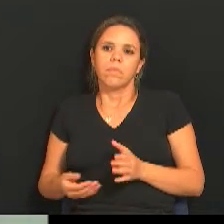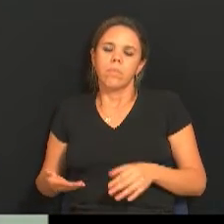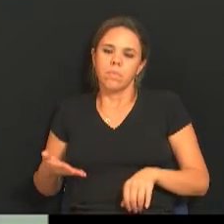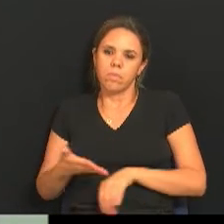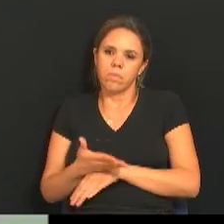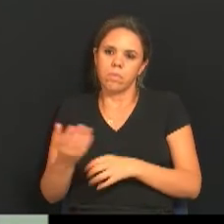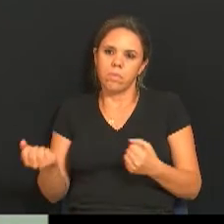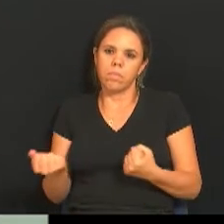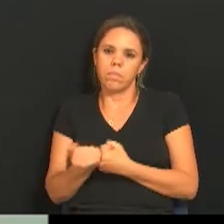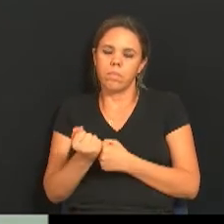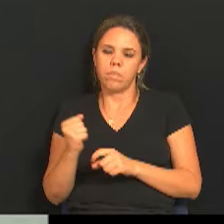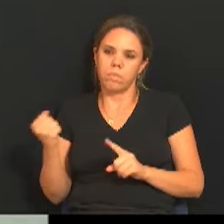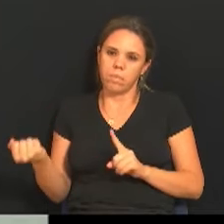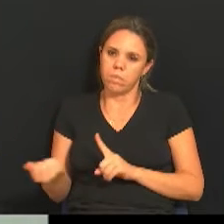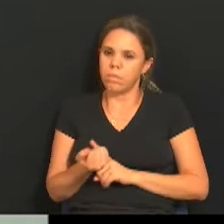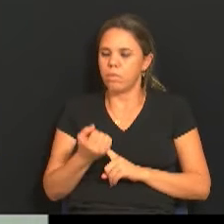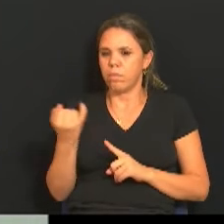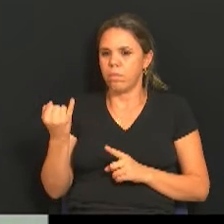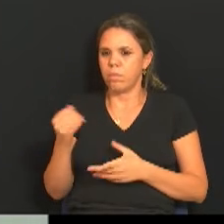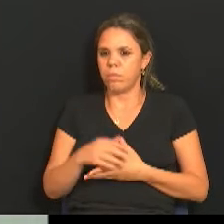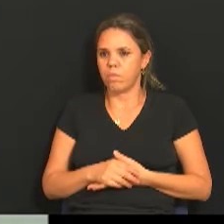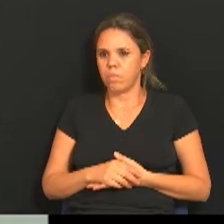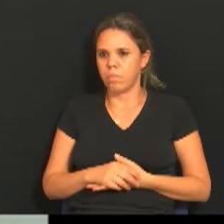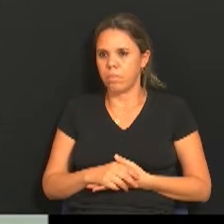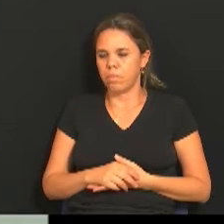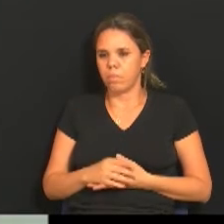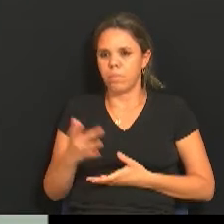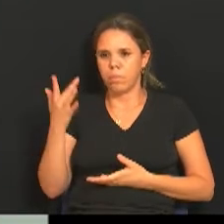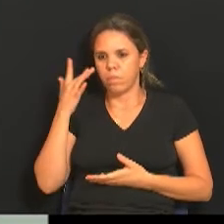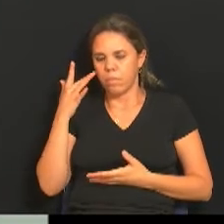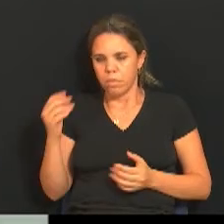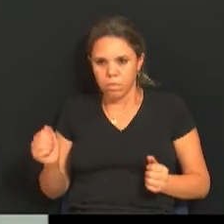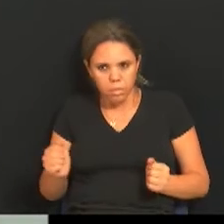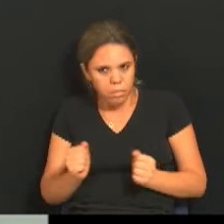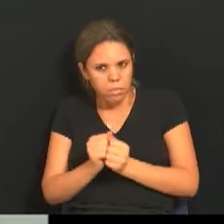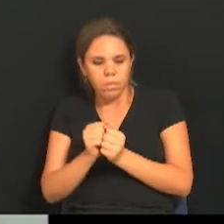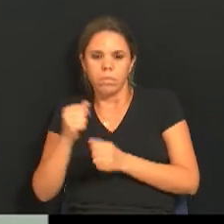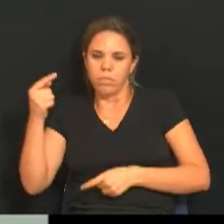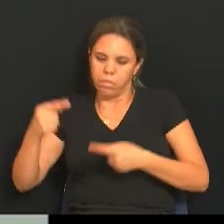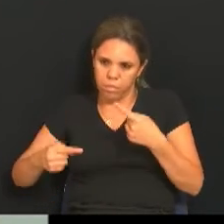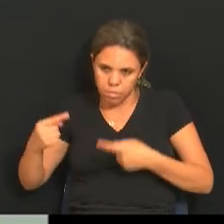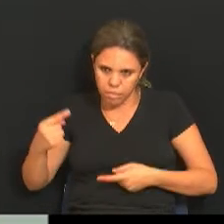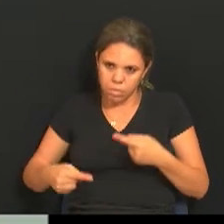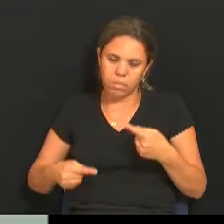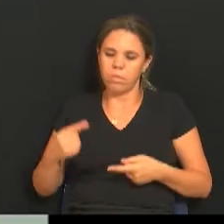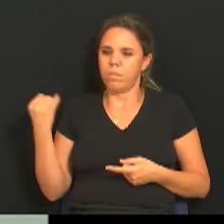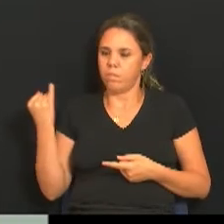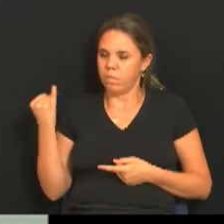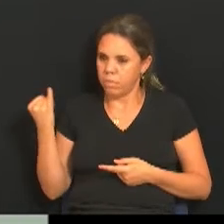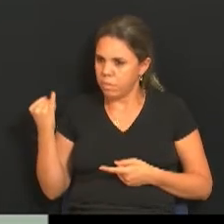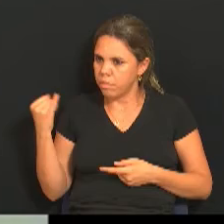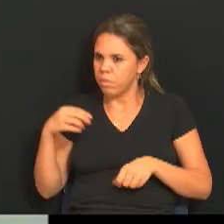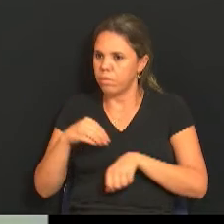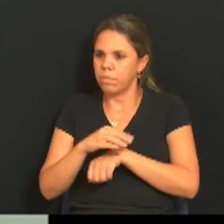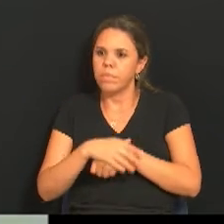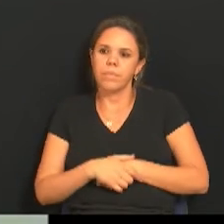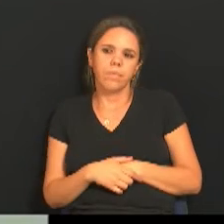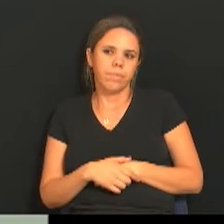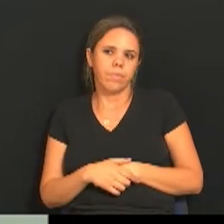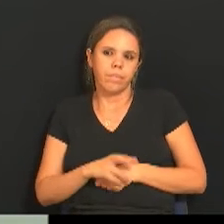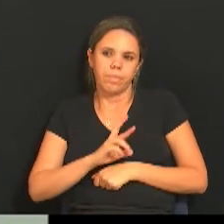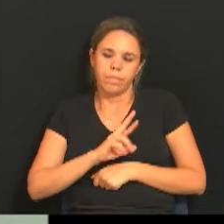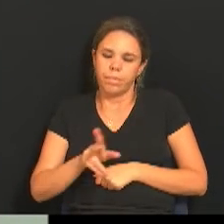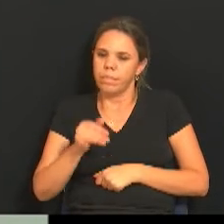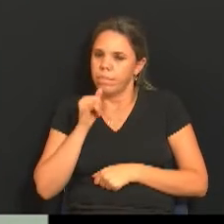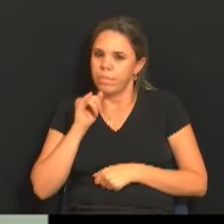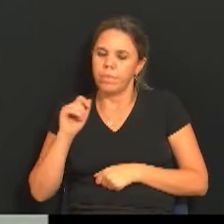reinserção social, que é muito importante. Eu acho que a gente está junto para essa discussão, é muito importante trazer isso, que não é só